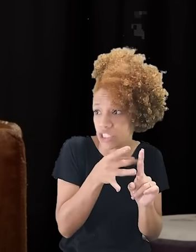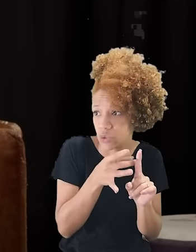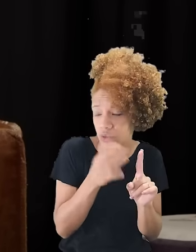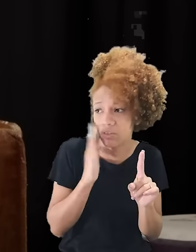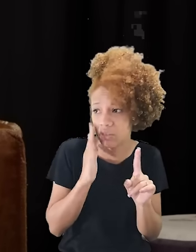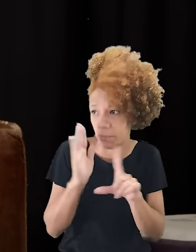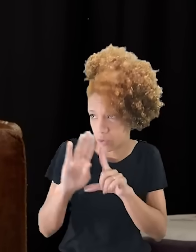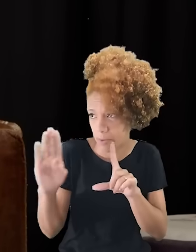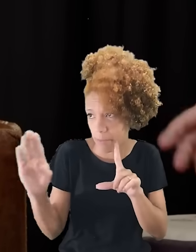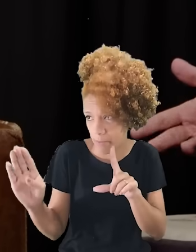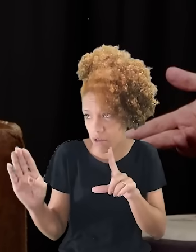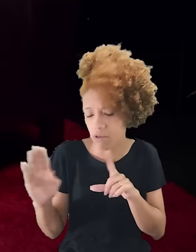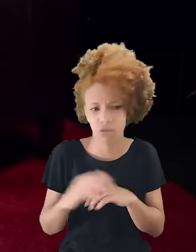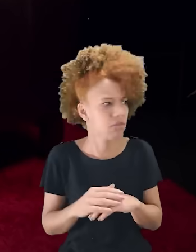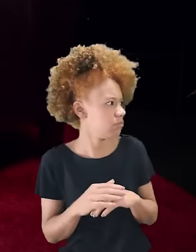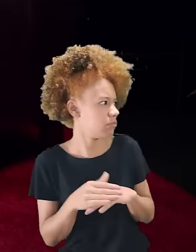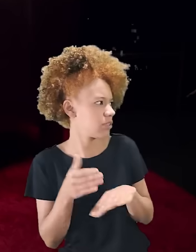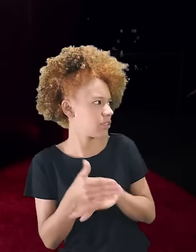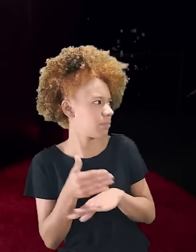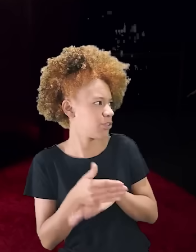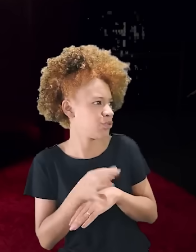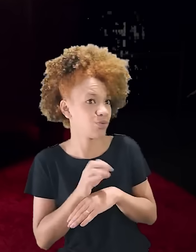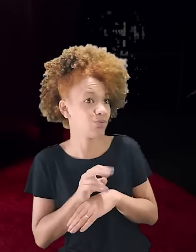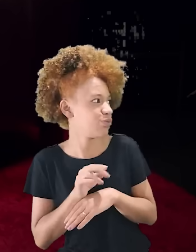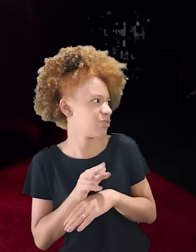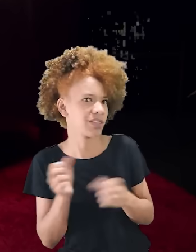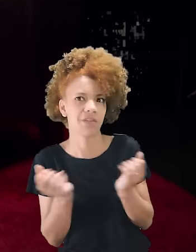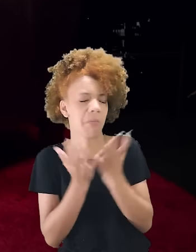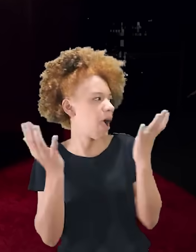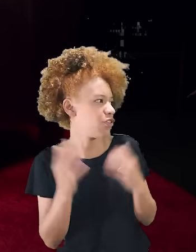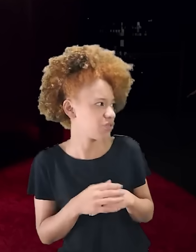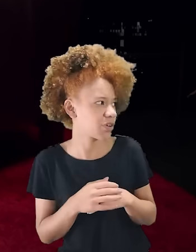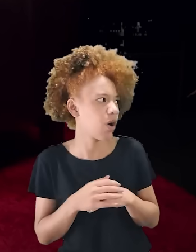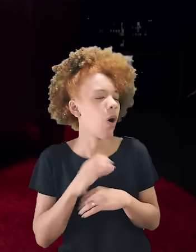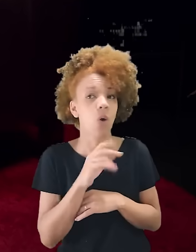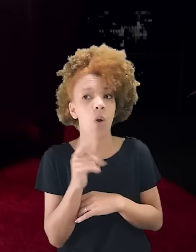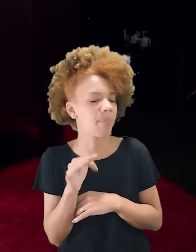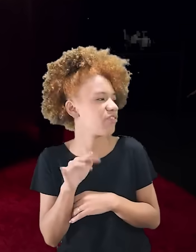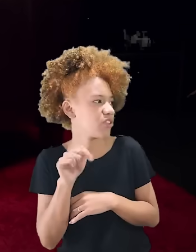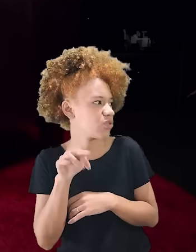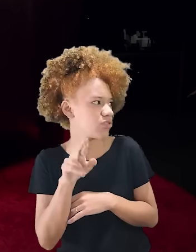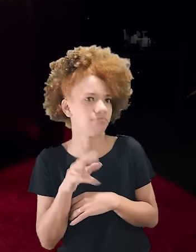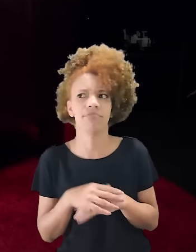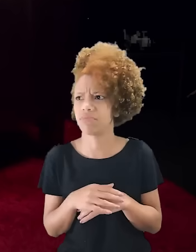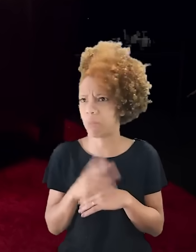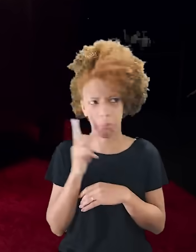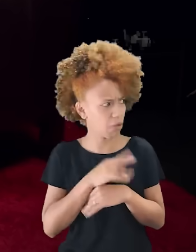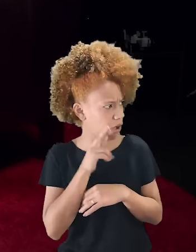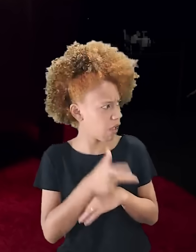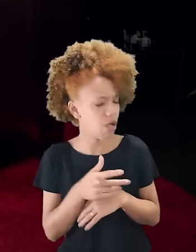igual aquela caixa de vidro do BBB você participou de um o truque de mágica no final era o show do Copperfield eu achou que ela era mágica